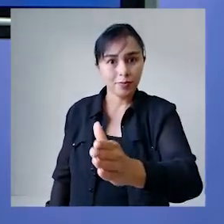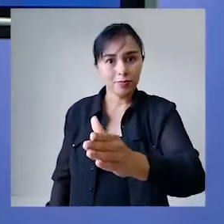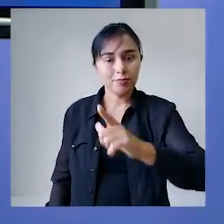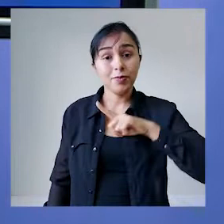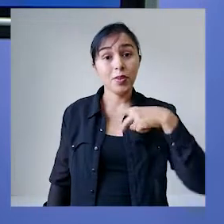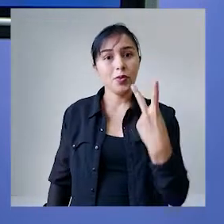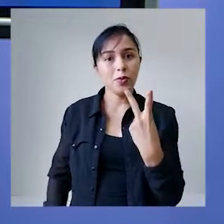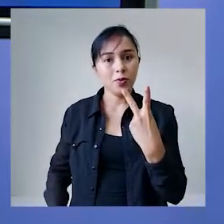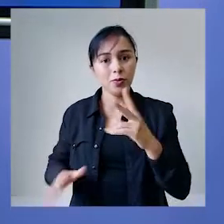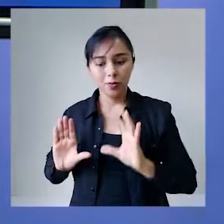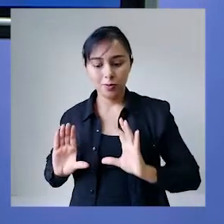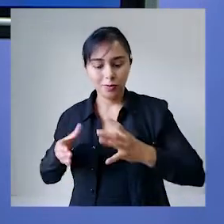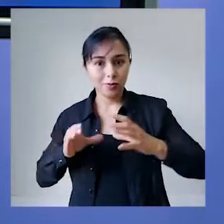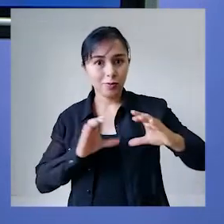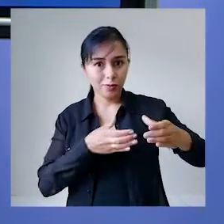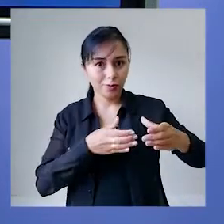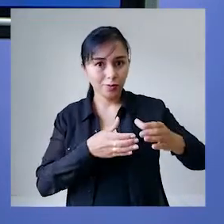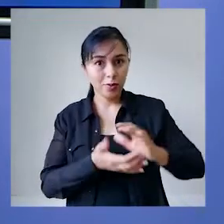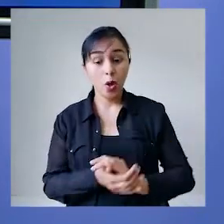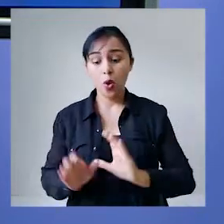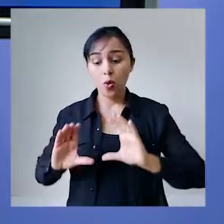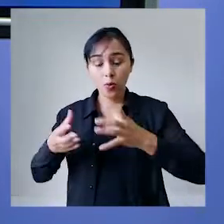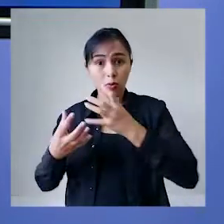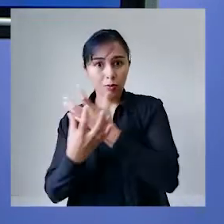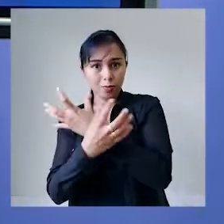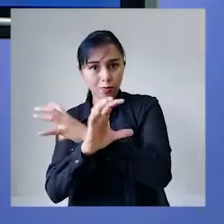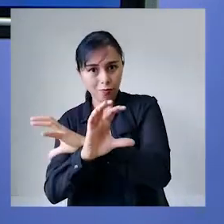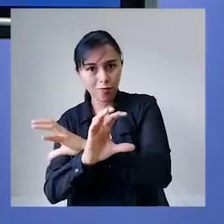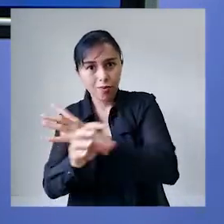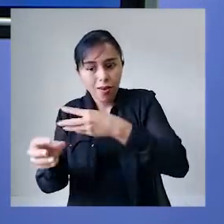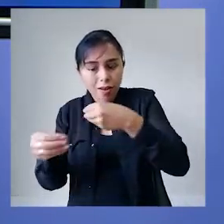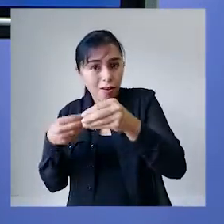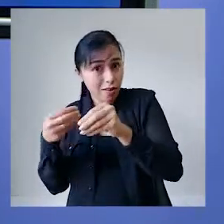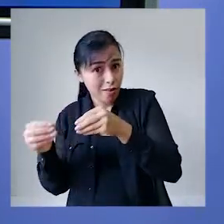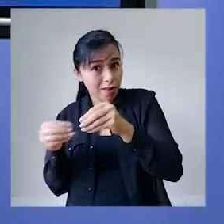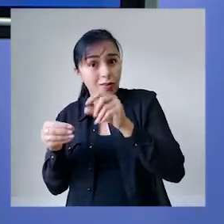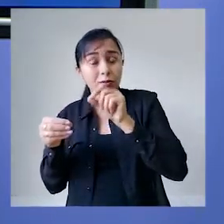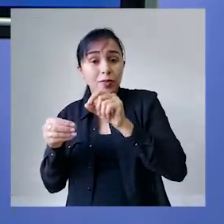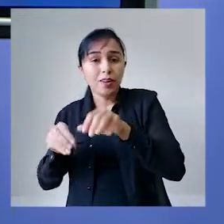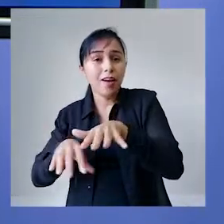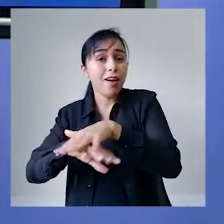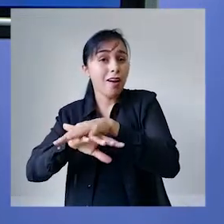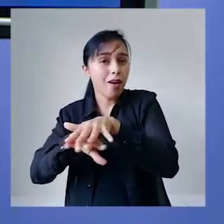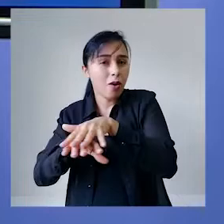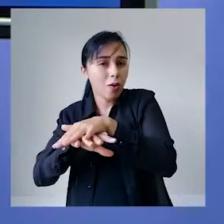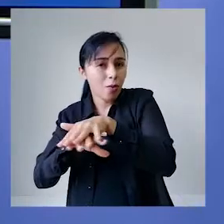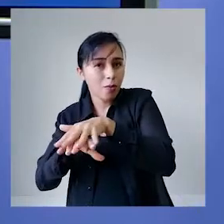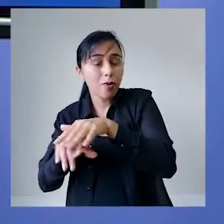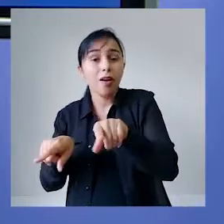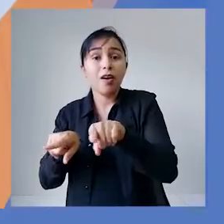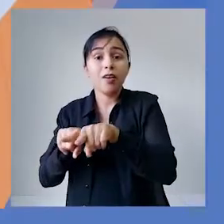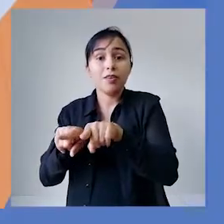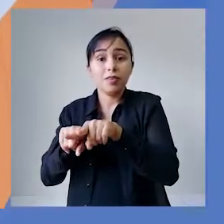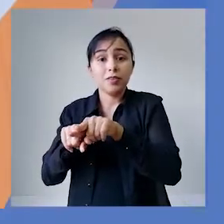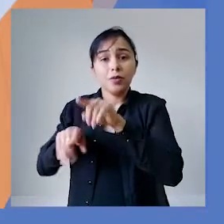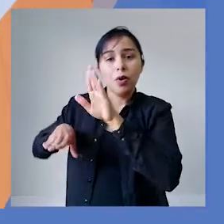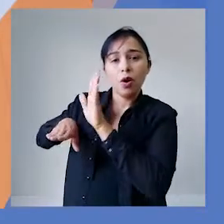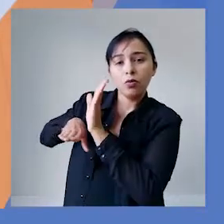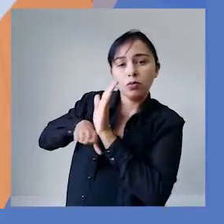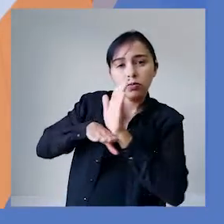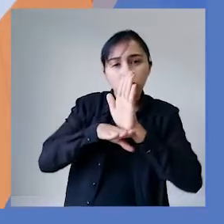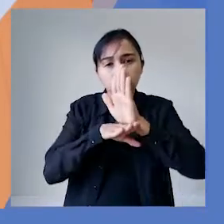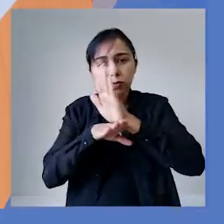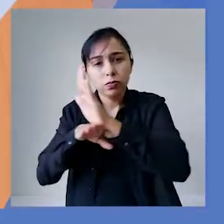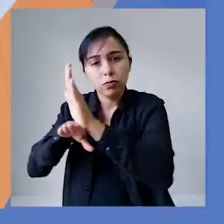peixes cartilaginosos e os peixes ósseos. Os peixes cartilaginosos são as arraias e os tubarões. Os